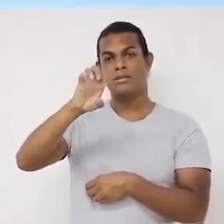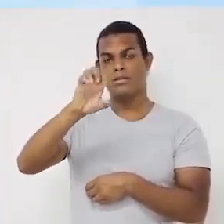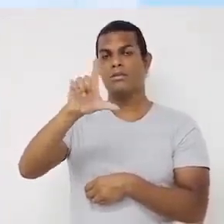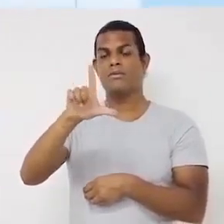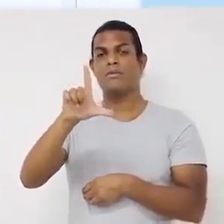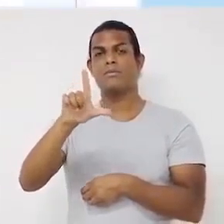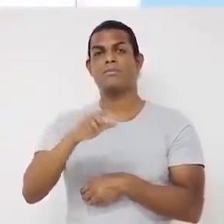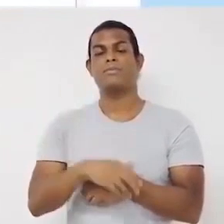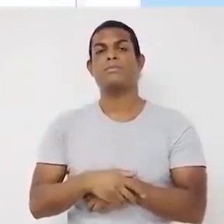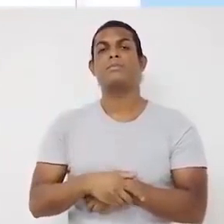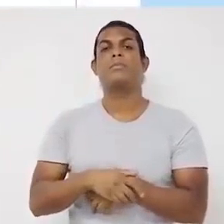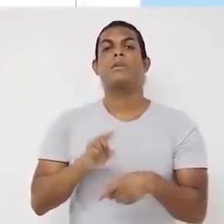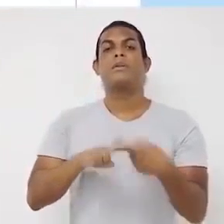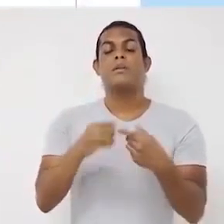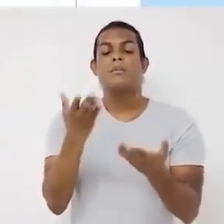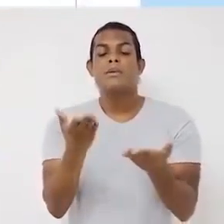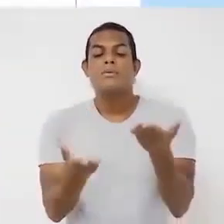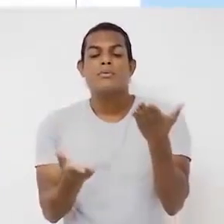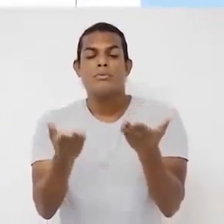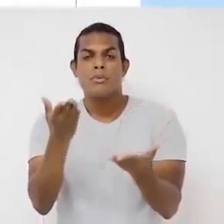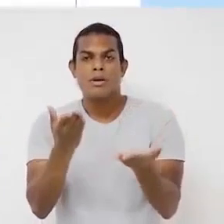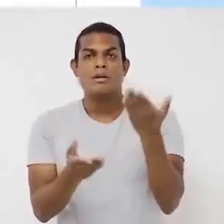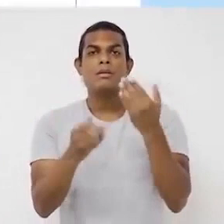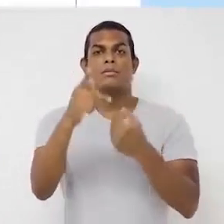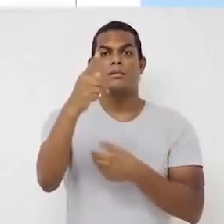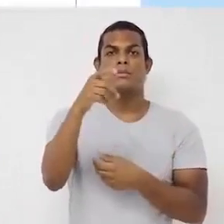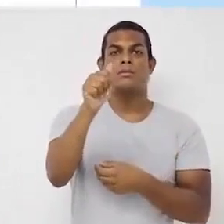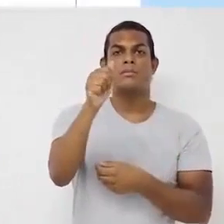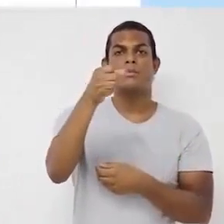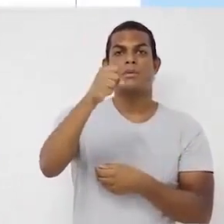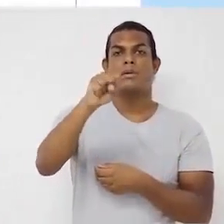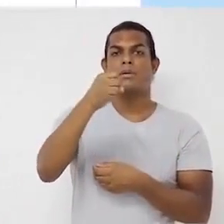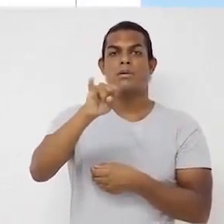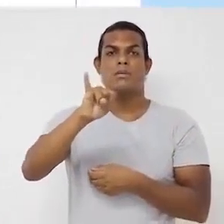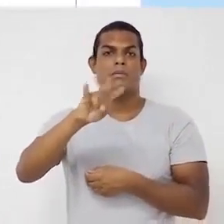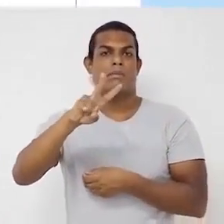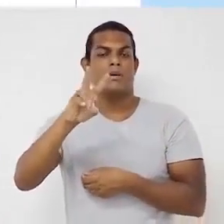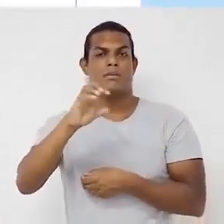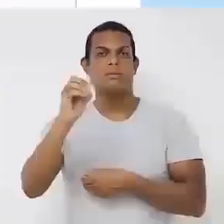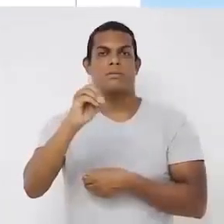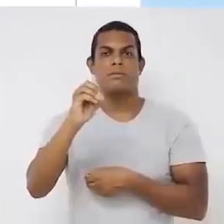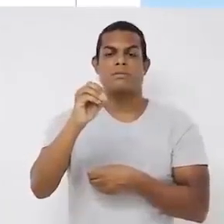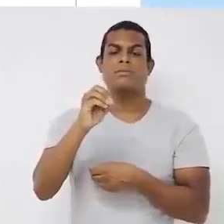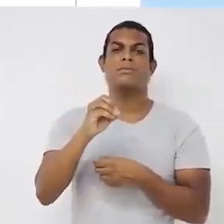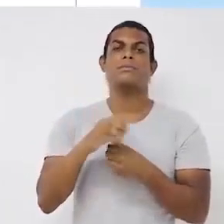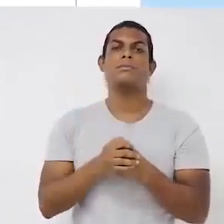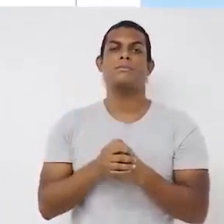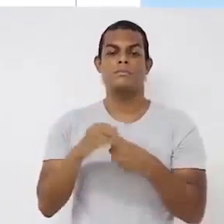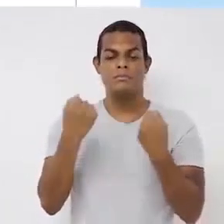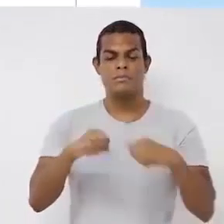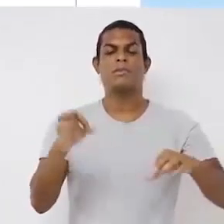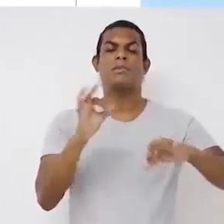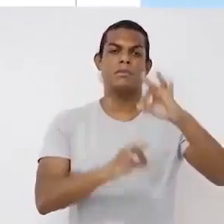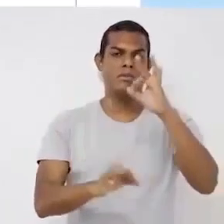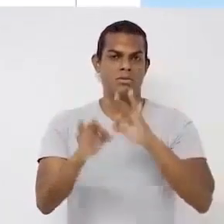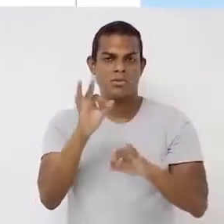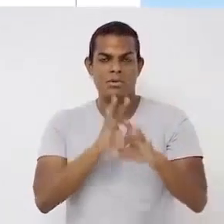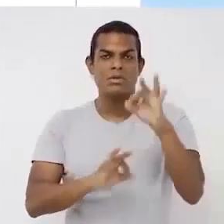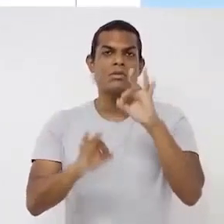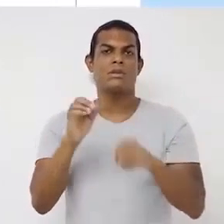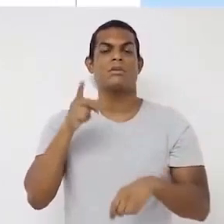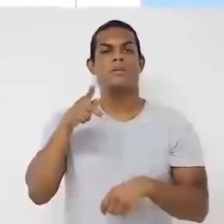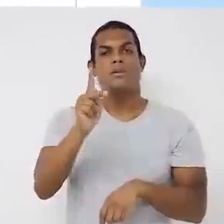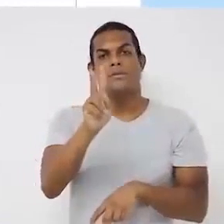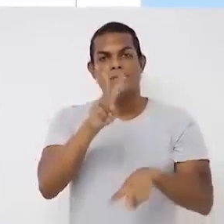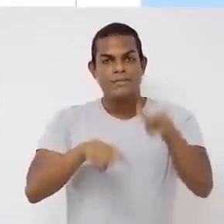do balanço, os passivos também precisam ser segregados entre circulante e não circulante, sendo